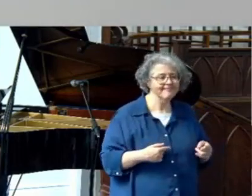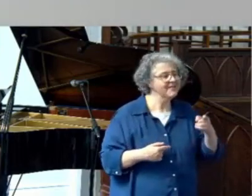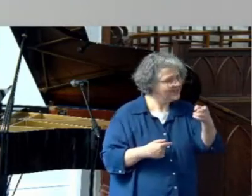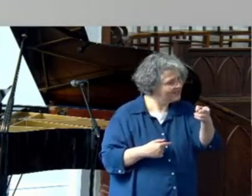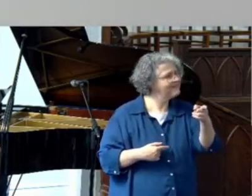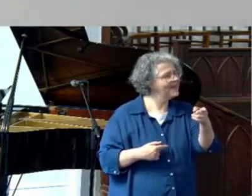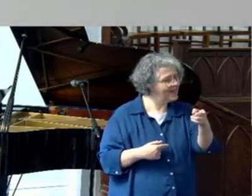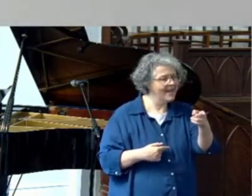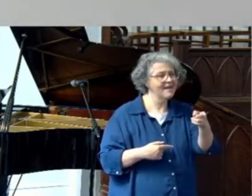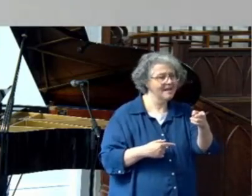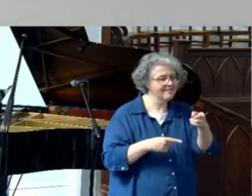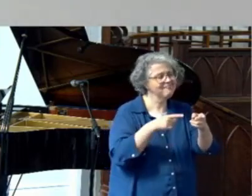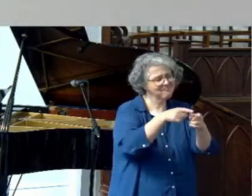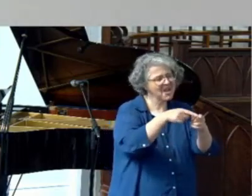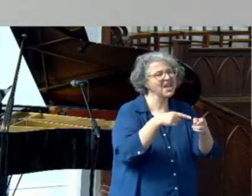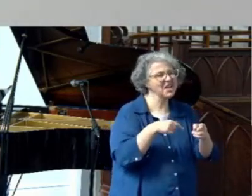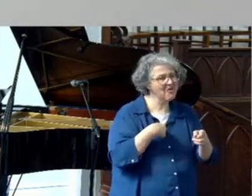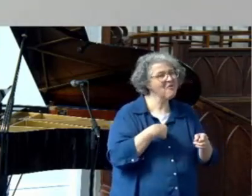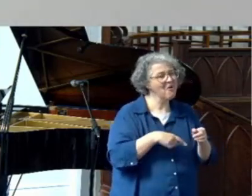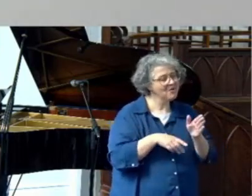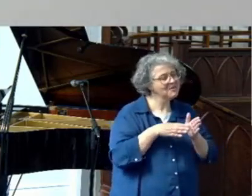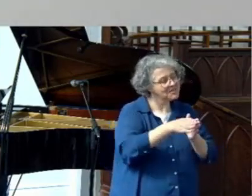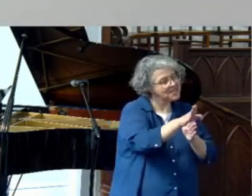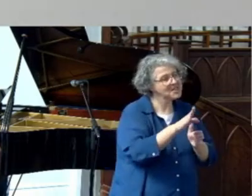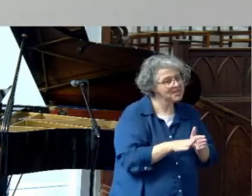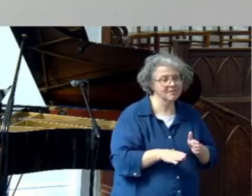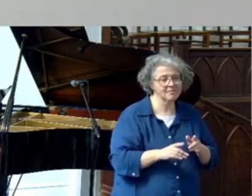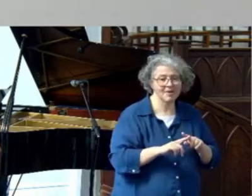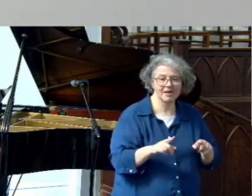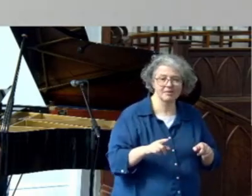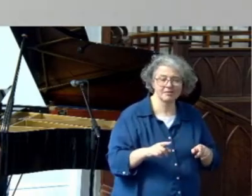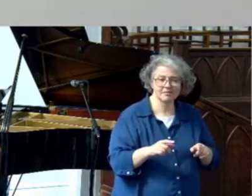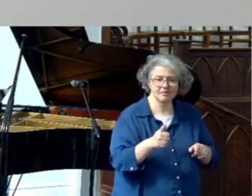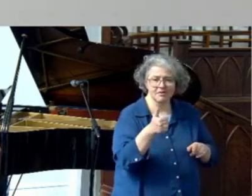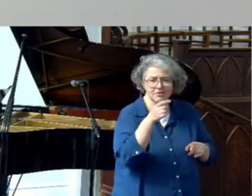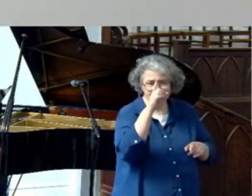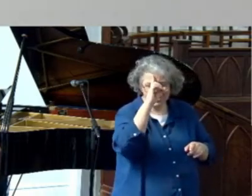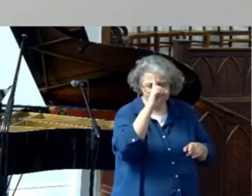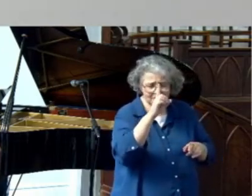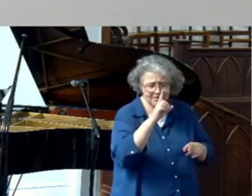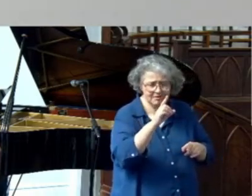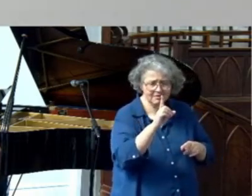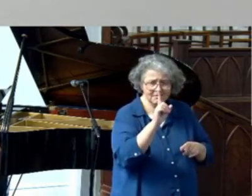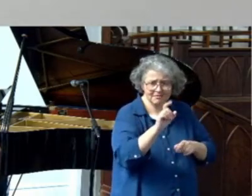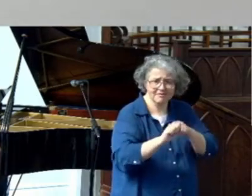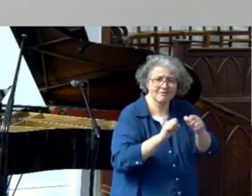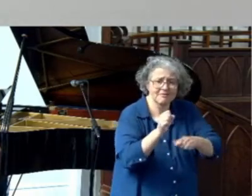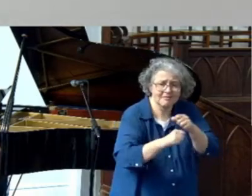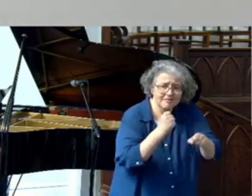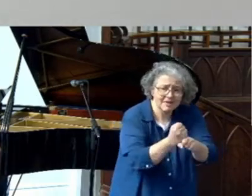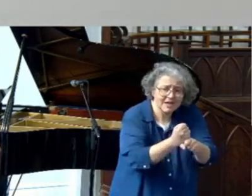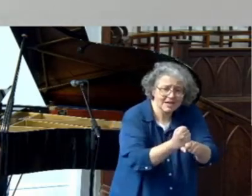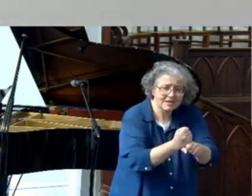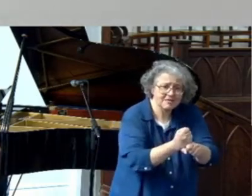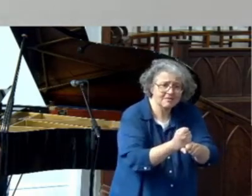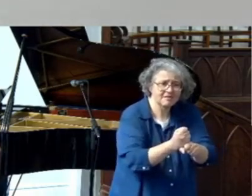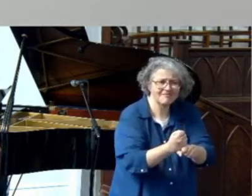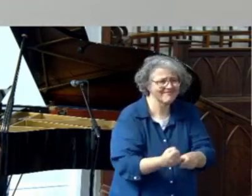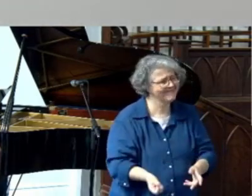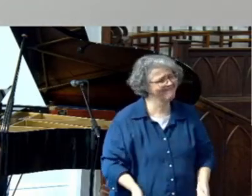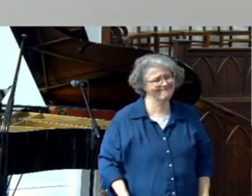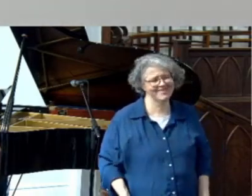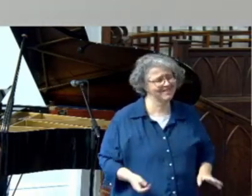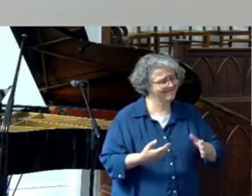E 3 dias depois, 1 mês depois, 1 ano depois, não era. Como é que você vive diante